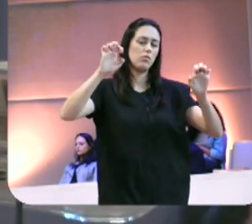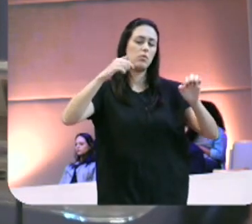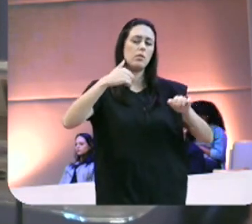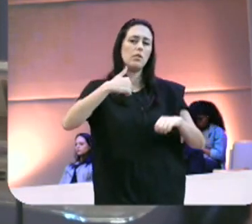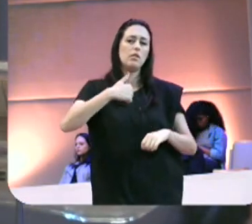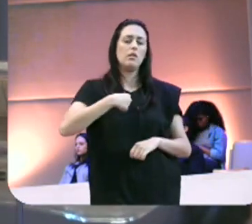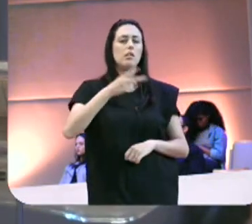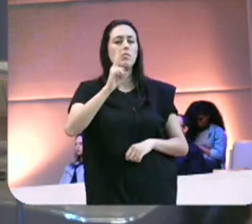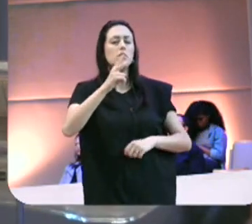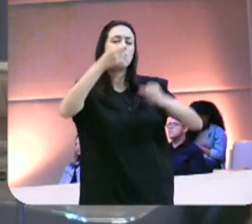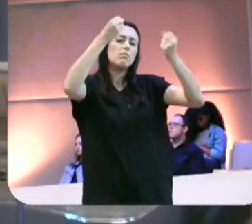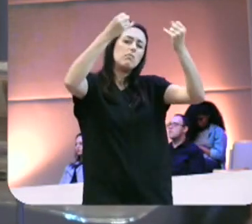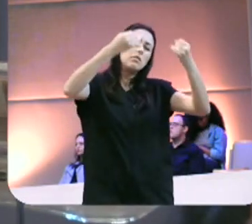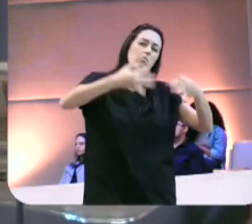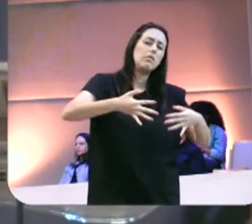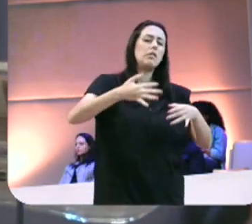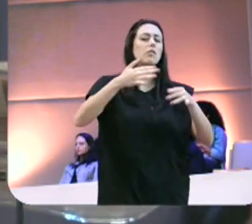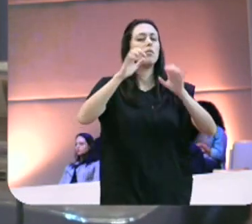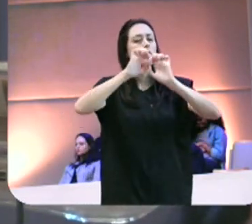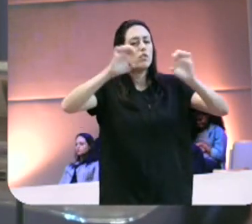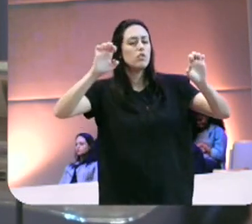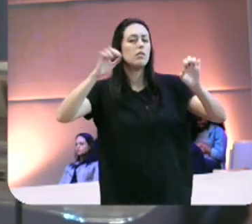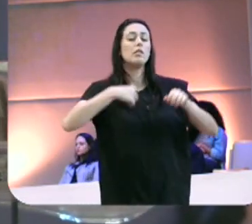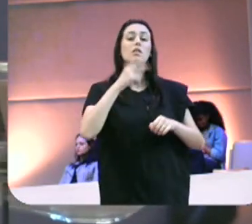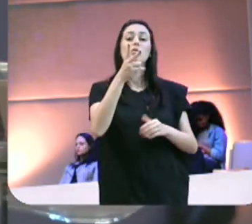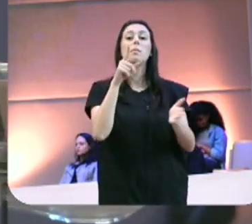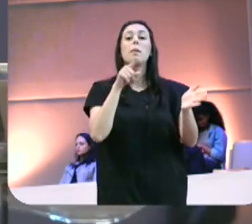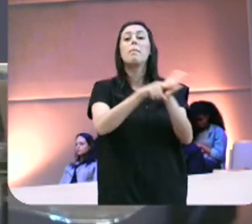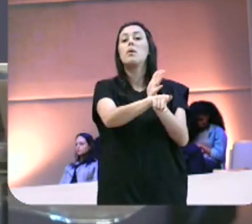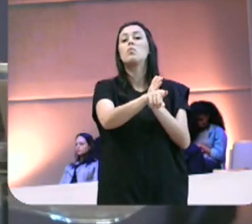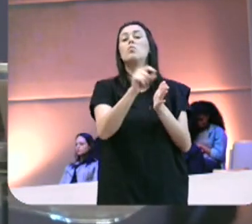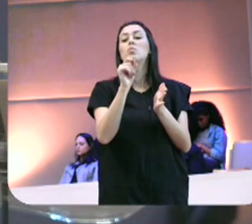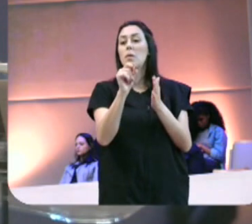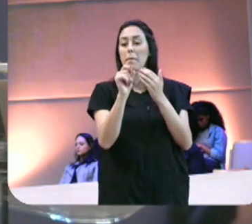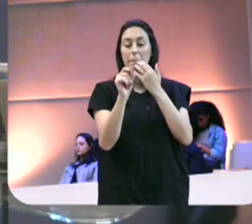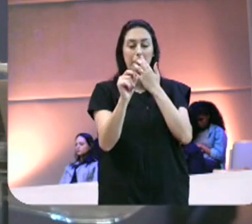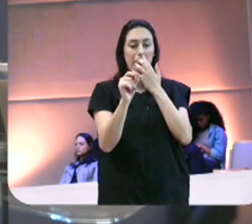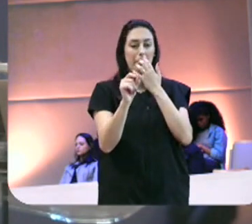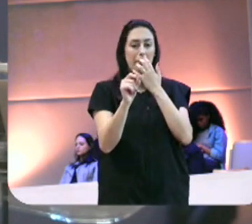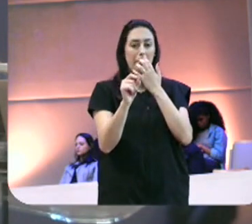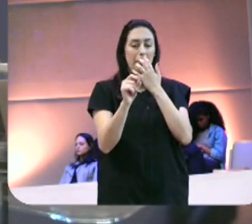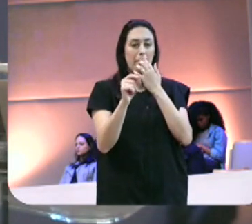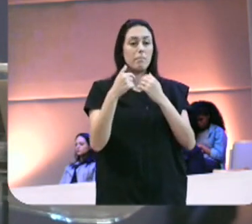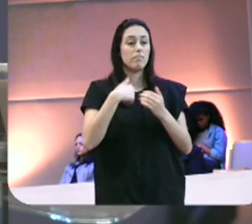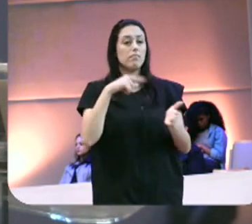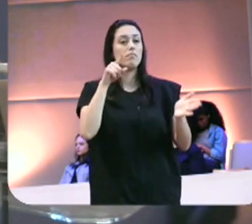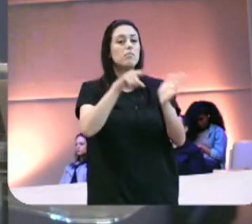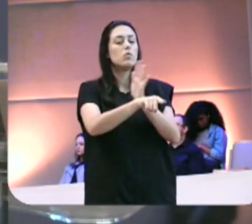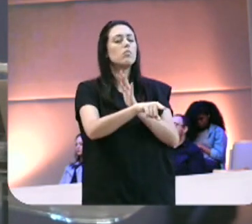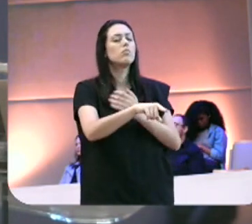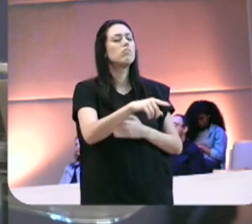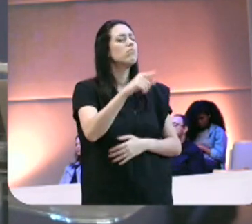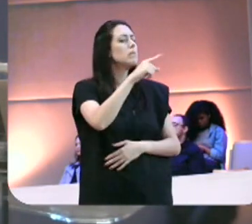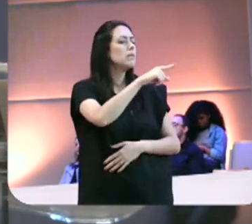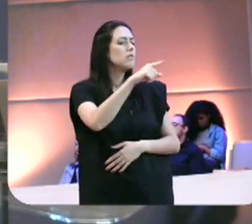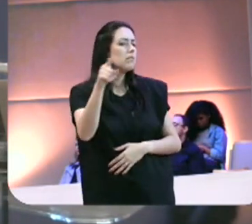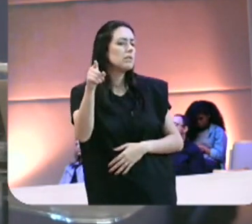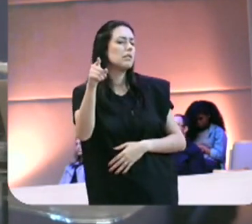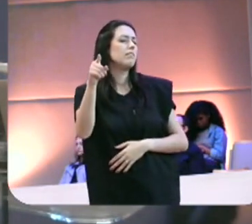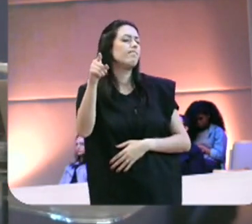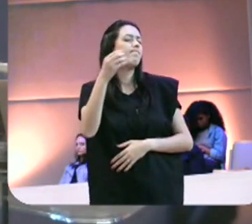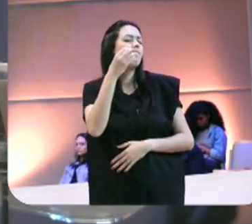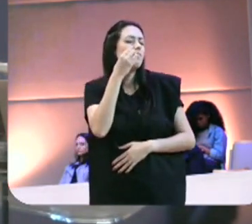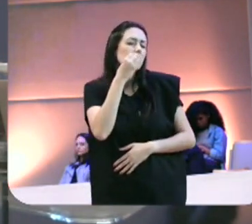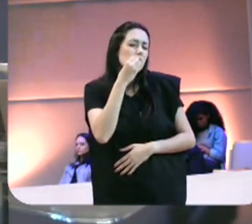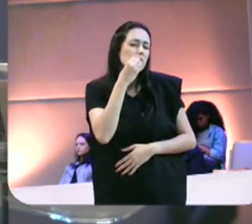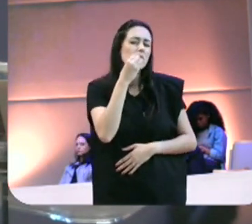o evangelho, eu faço uma pergunta. Eu tenho perguntado assim para as nossas igrejas: olha, se você tivesse uma oportunidade de, em 1 ou 2